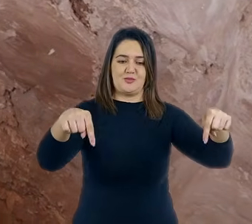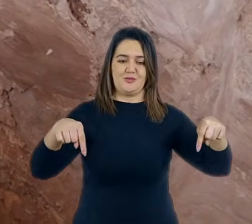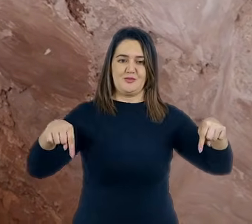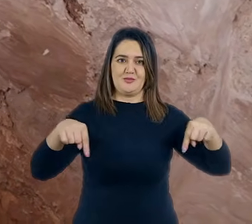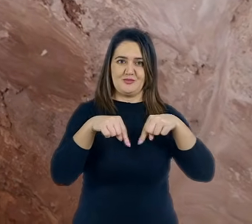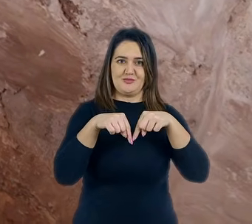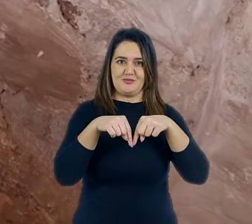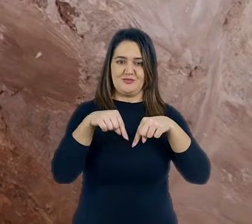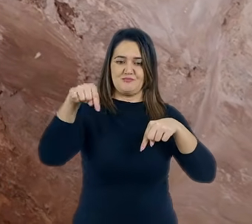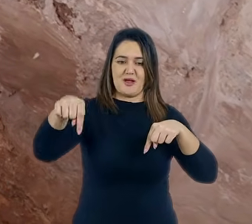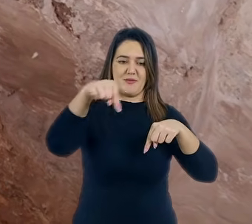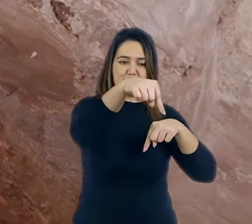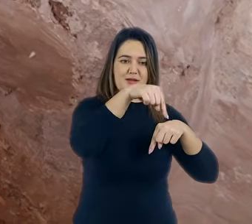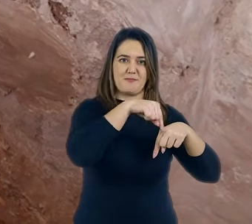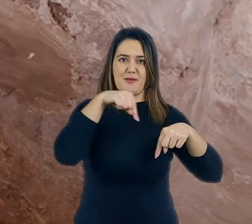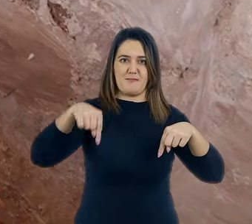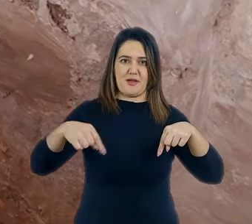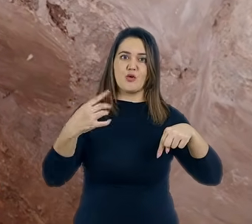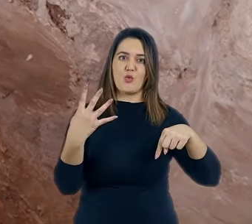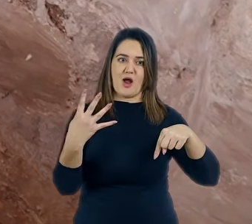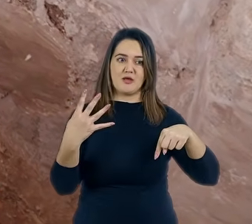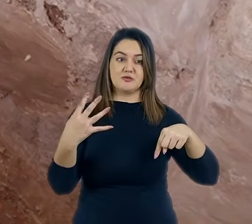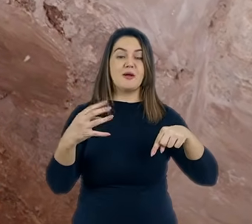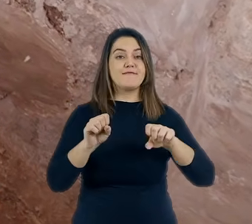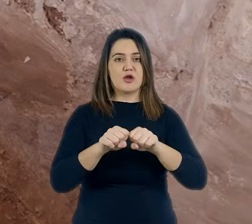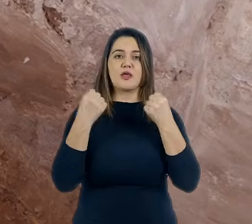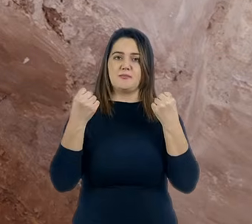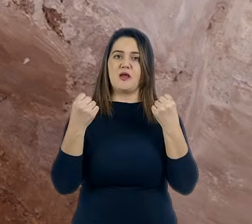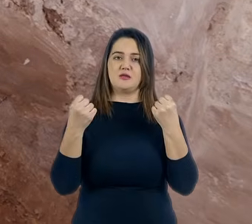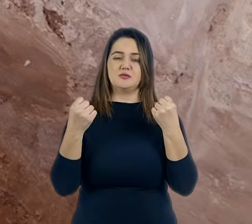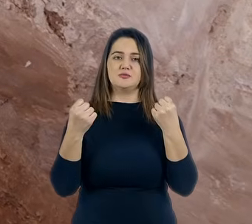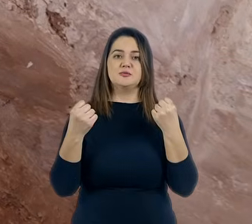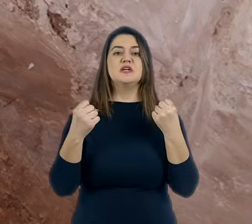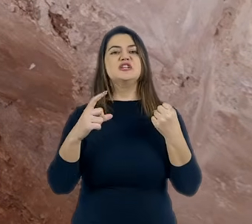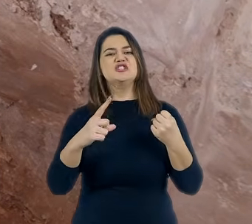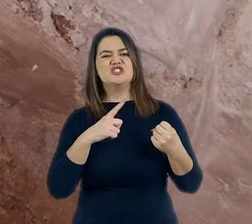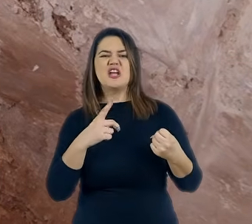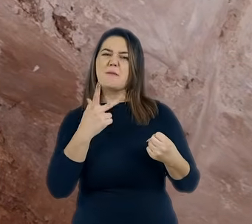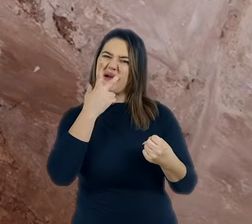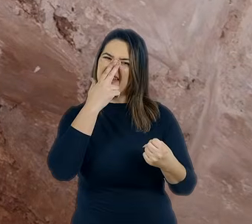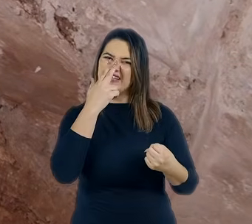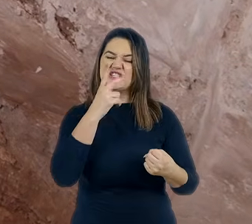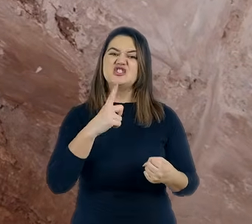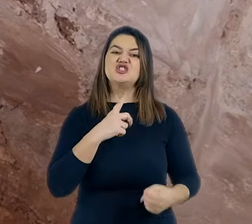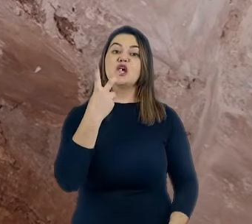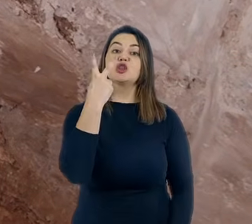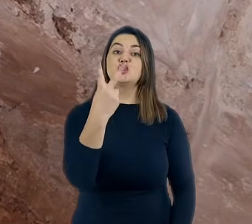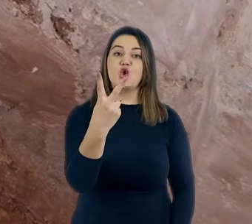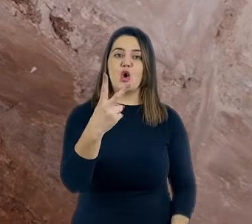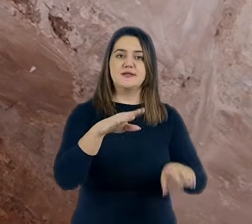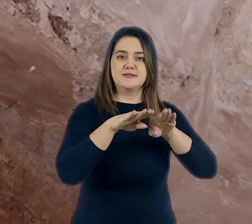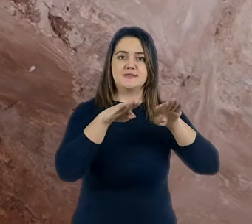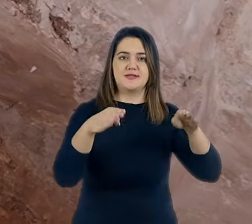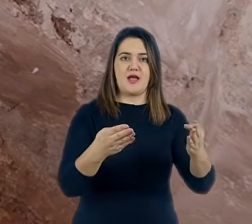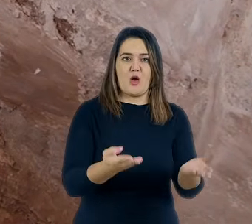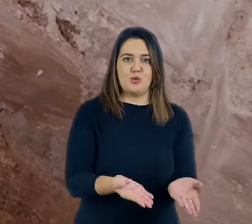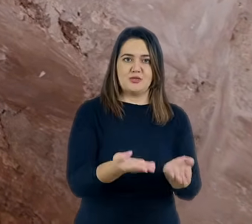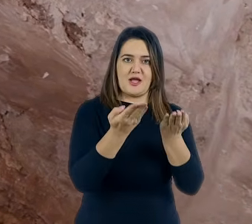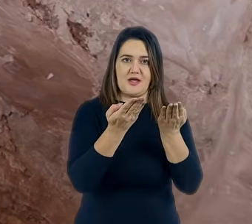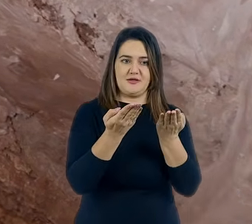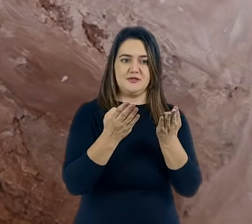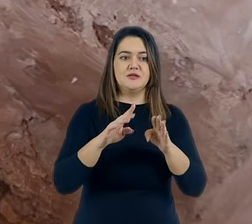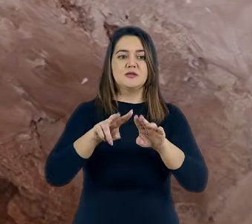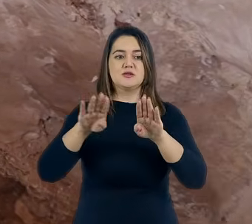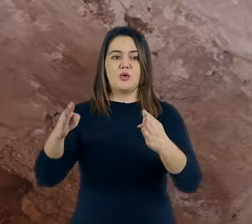foram quebradas por alguém. Aliás, a rigor, eu posso dizer que havia 2 altares aqui, porque você tem a continuação de um